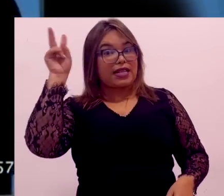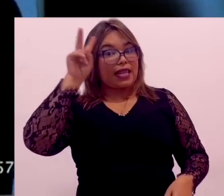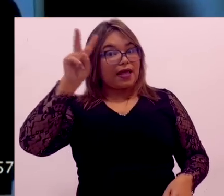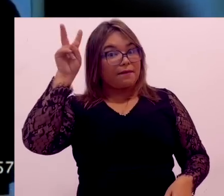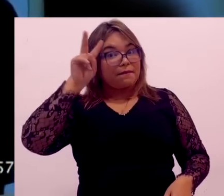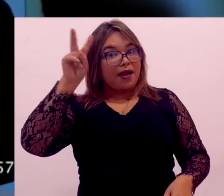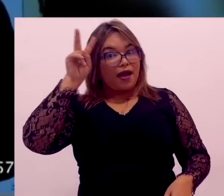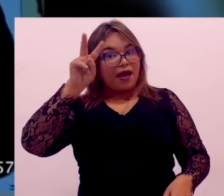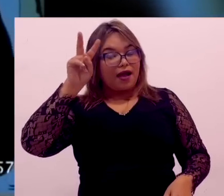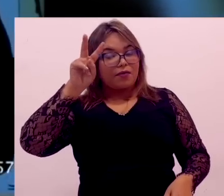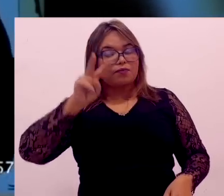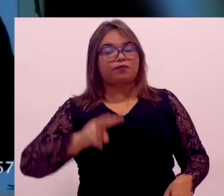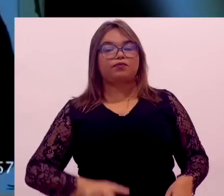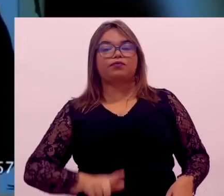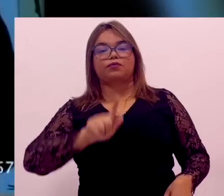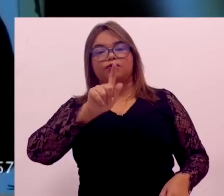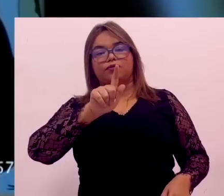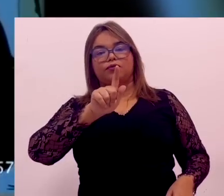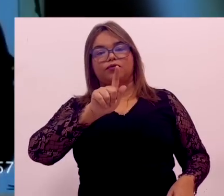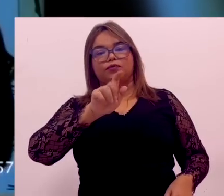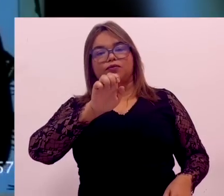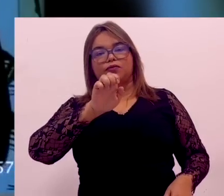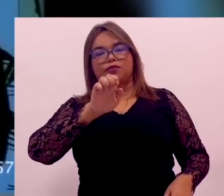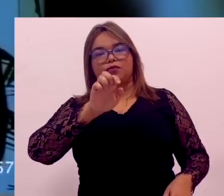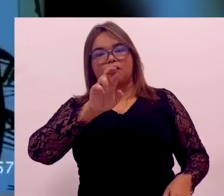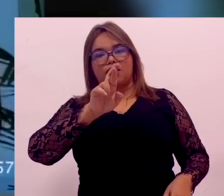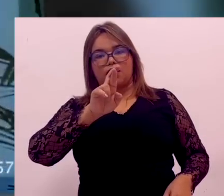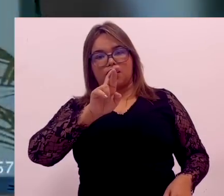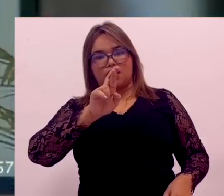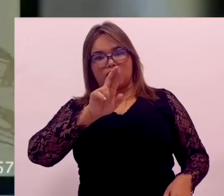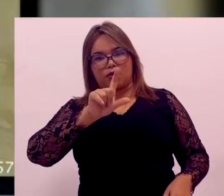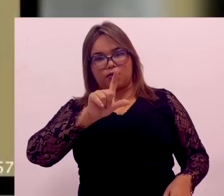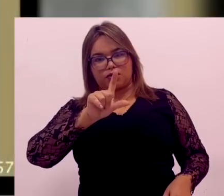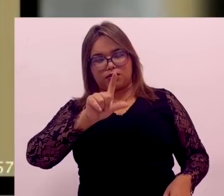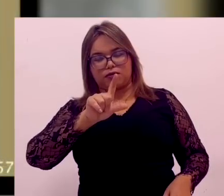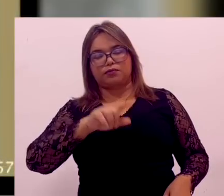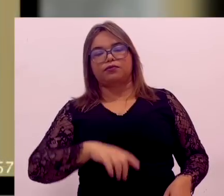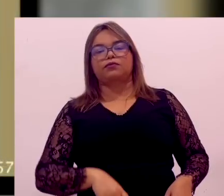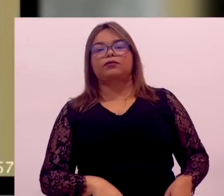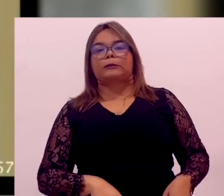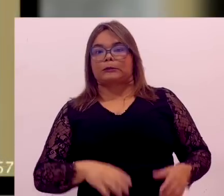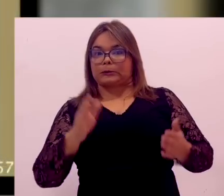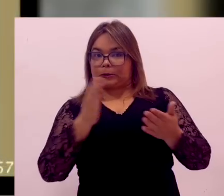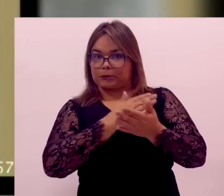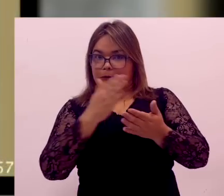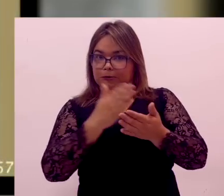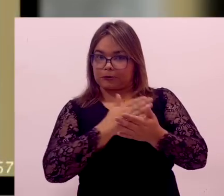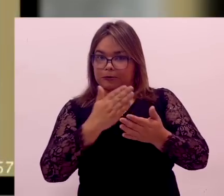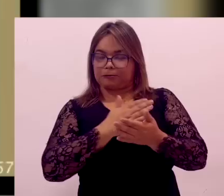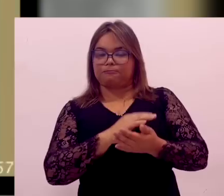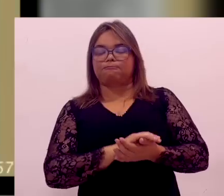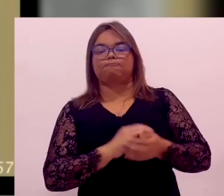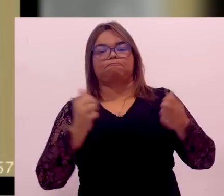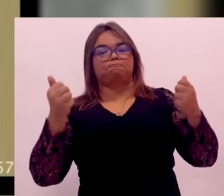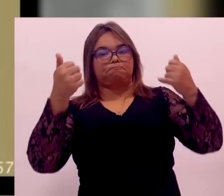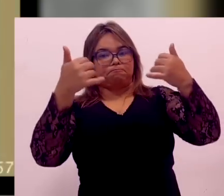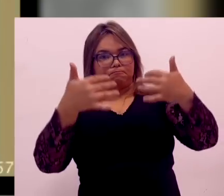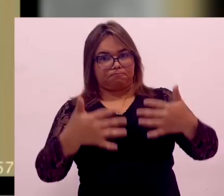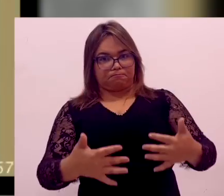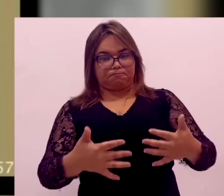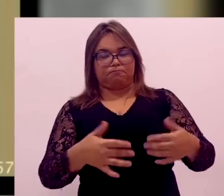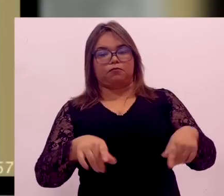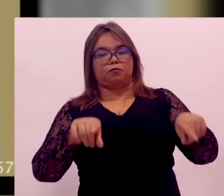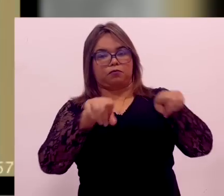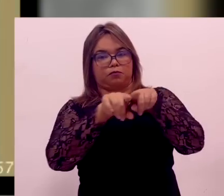Vocês vão se lembrar que Gary H.K., em seu livro A Rota para a Ocupação Global, deu uma